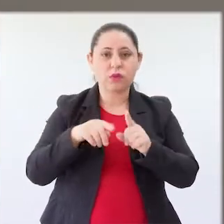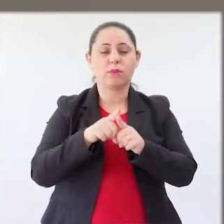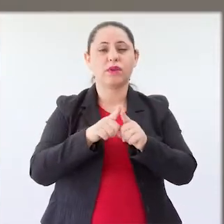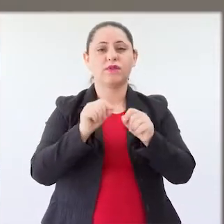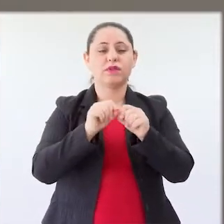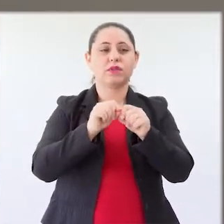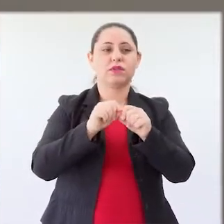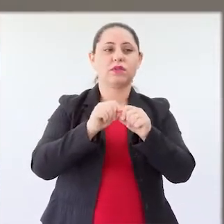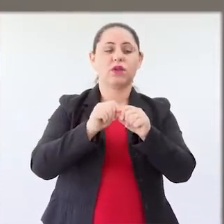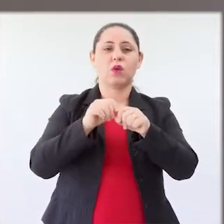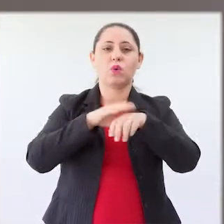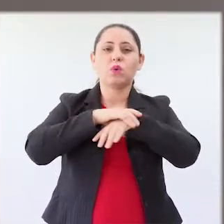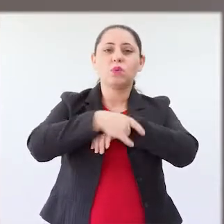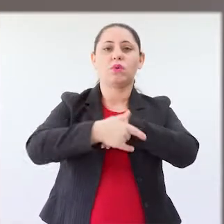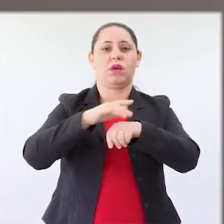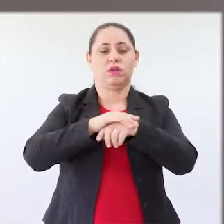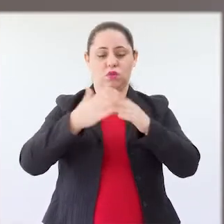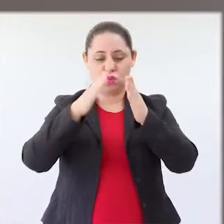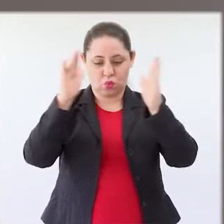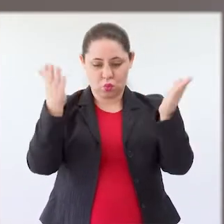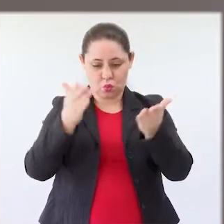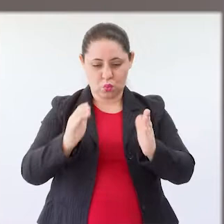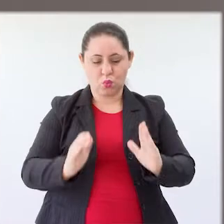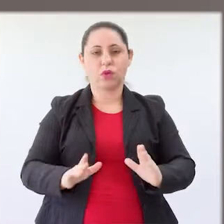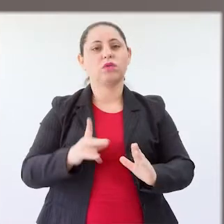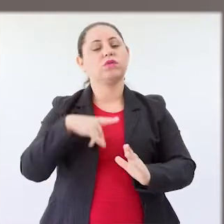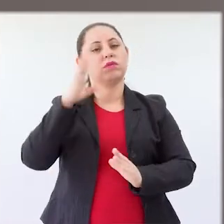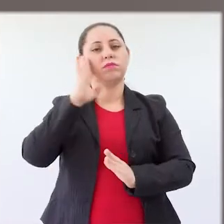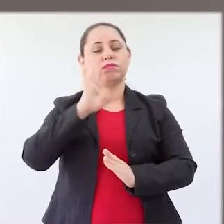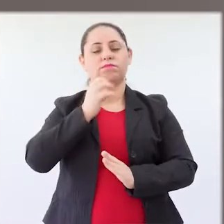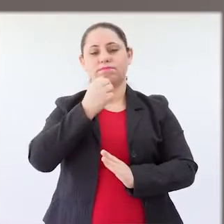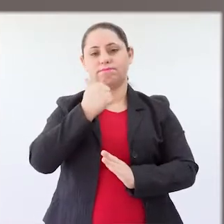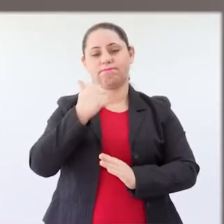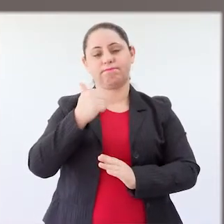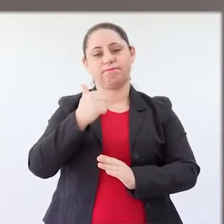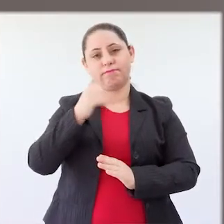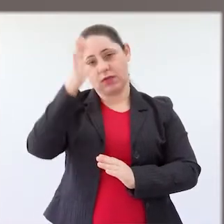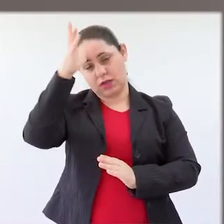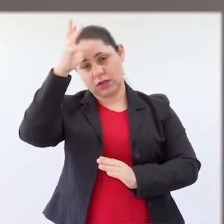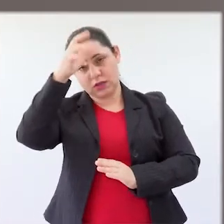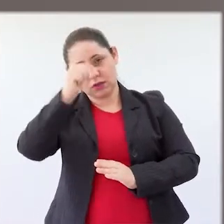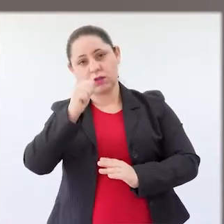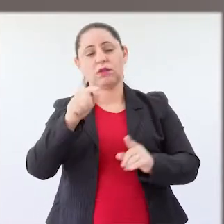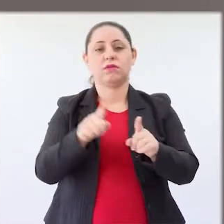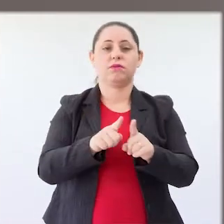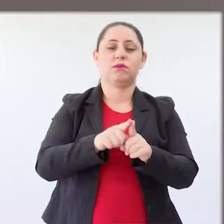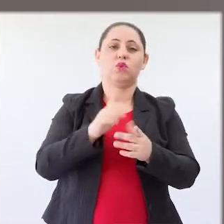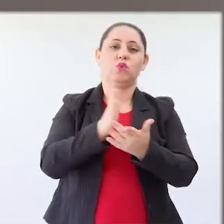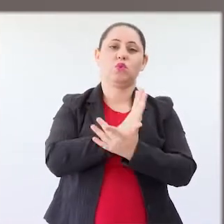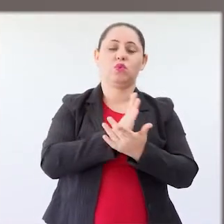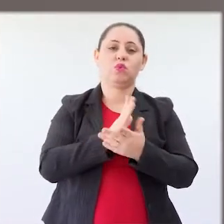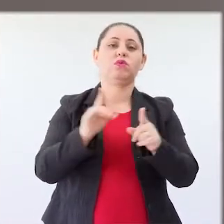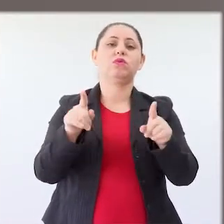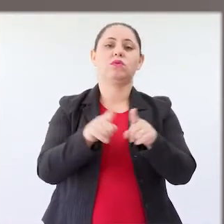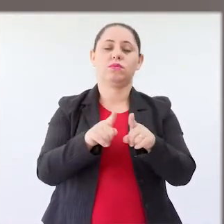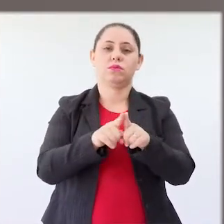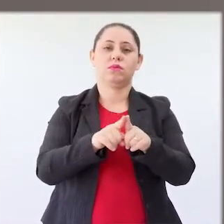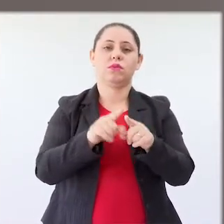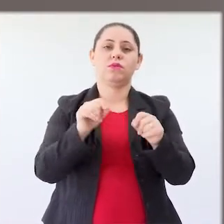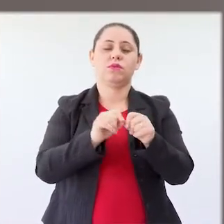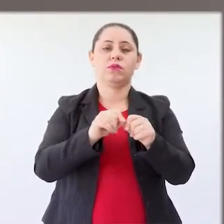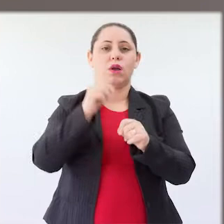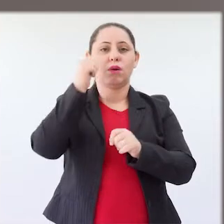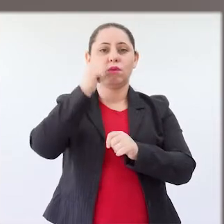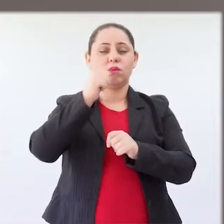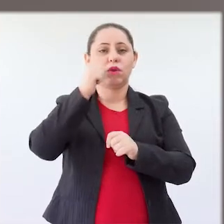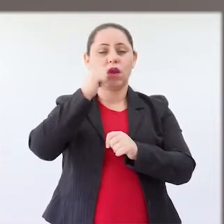massagens modeladoras, a gente consegue fazer algo bem bacana. Outros procedimentos que é realizado muito também